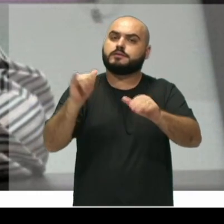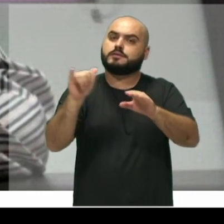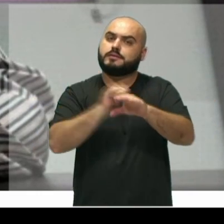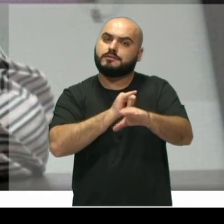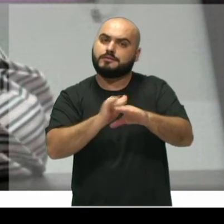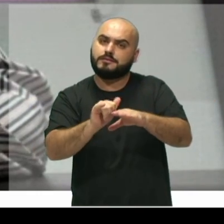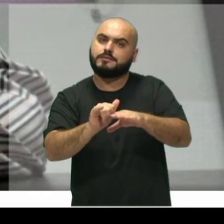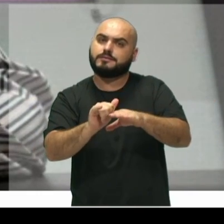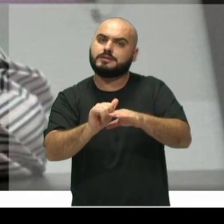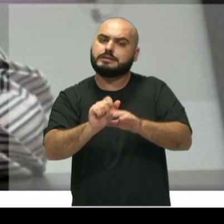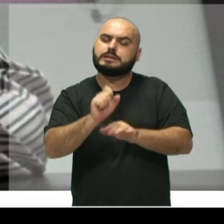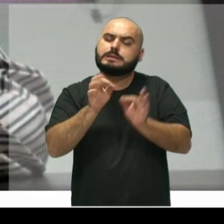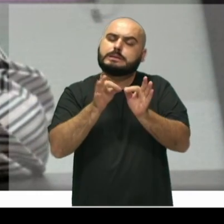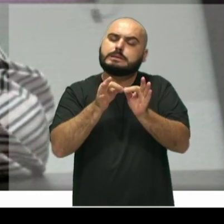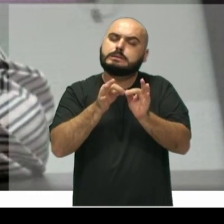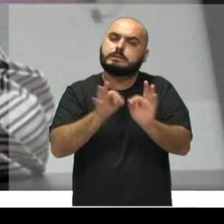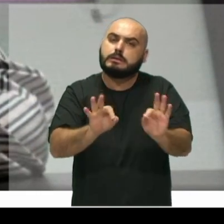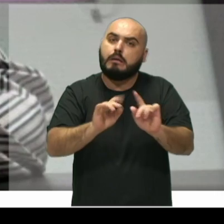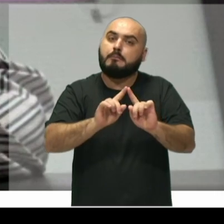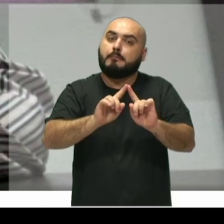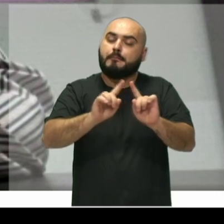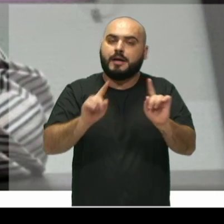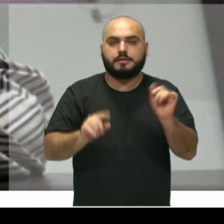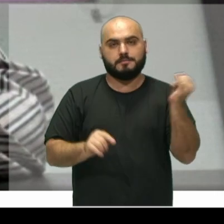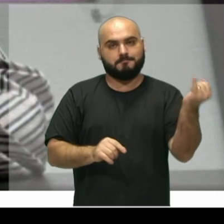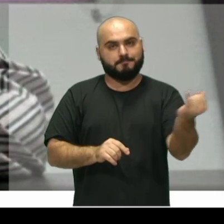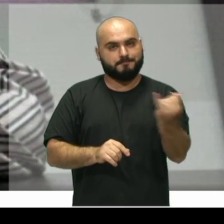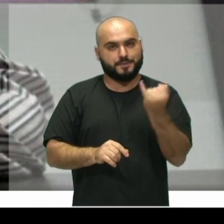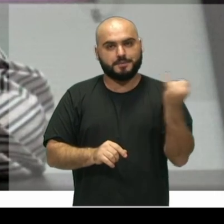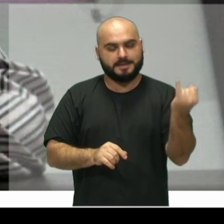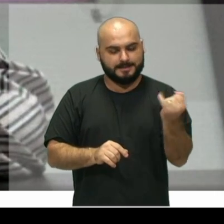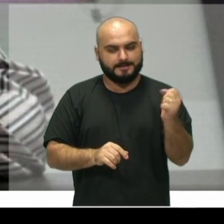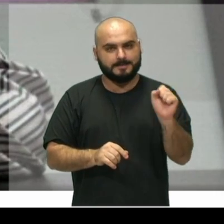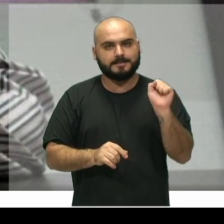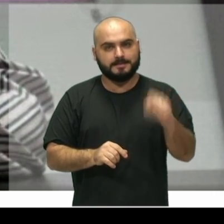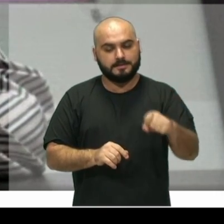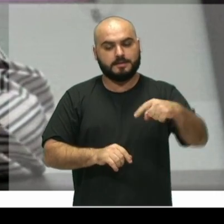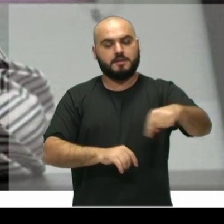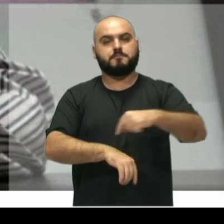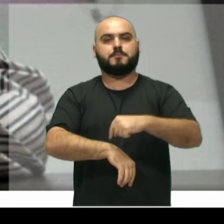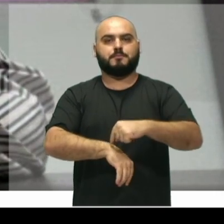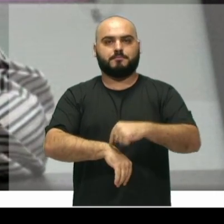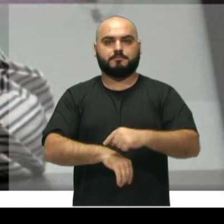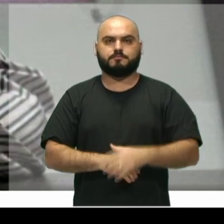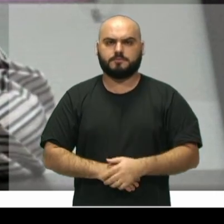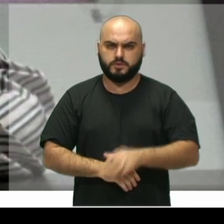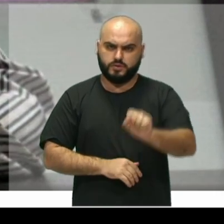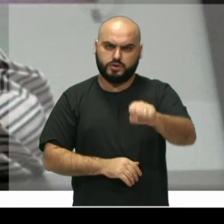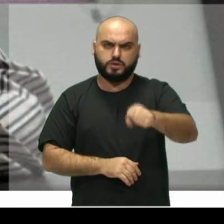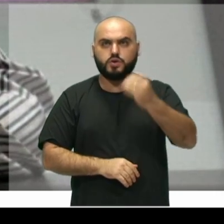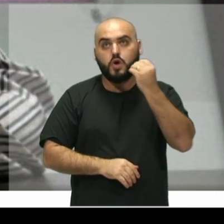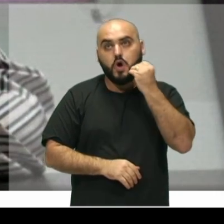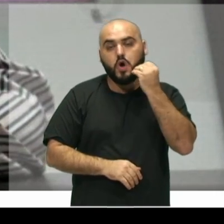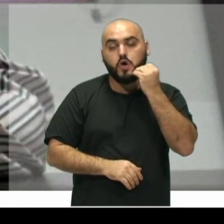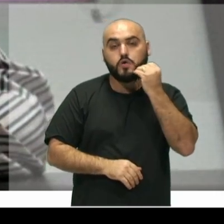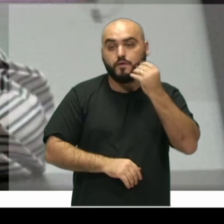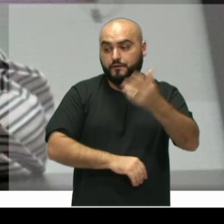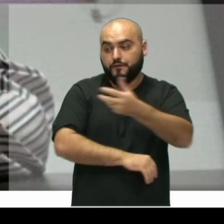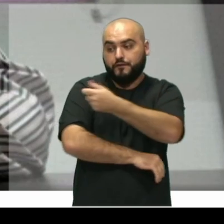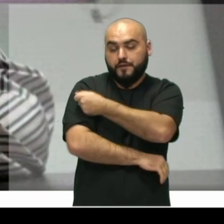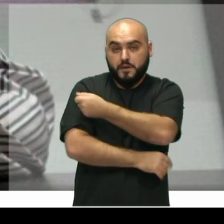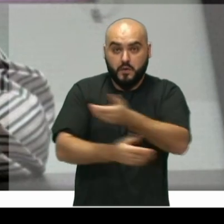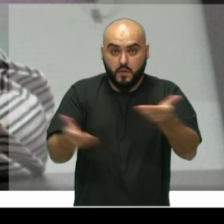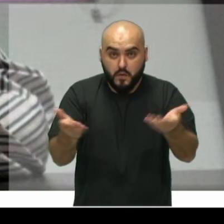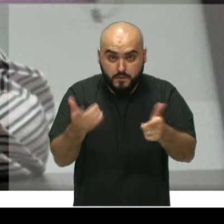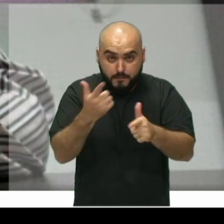que simples, mas de grande relevância do ponto de vista para esse momento. Claro que a vacinação é hoje o maior problema